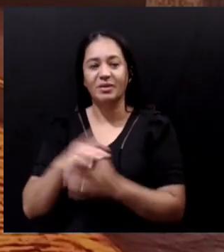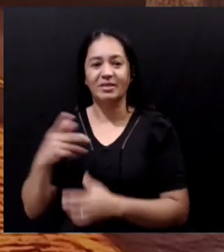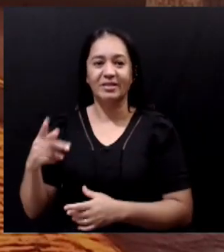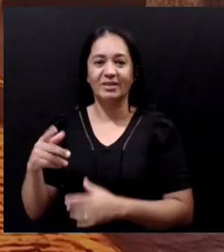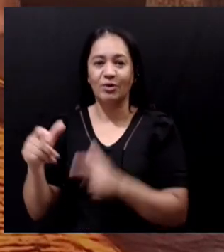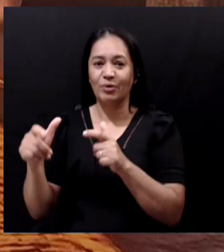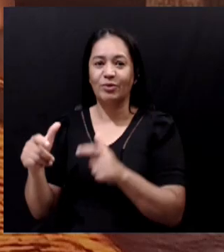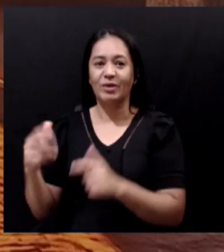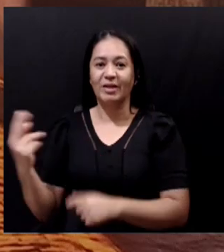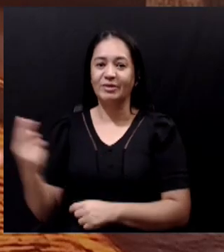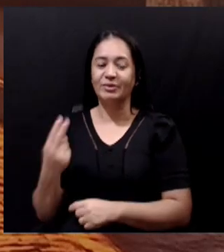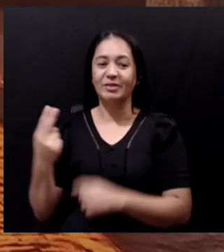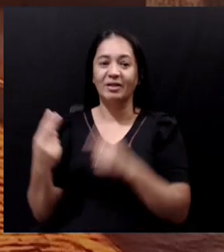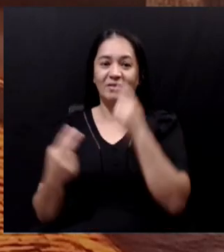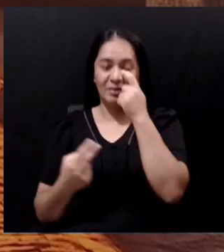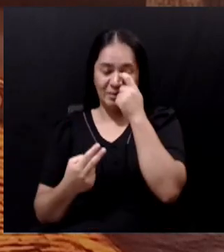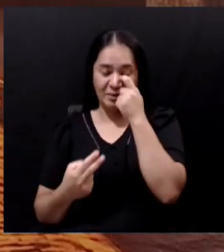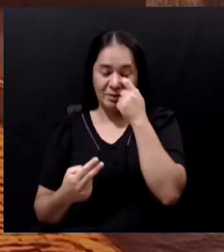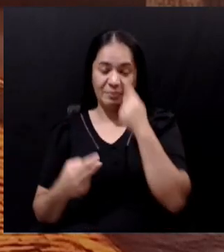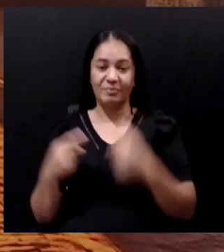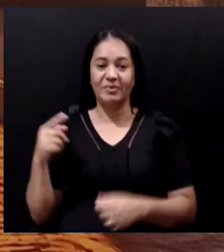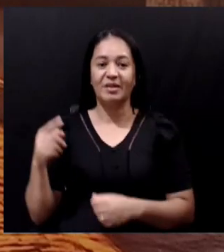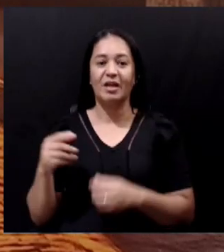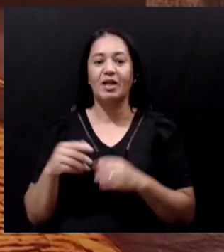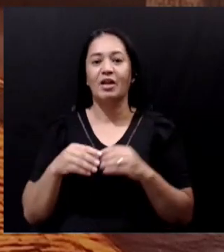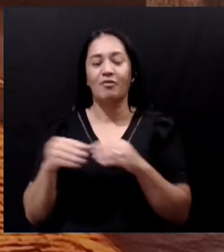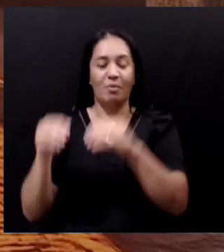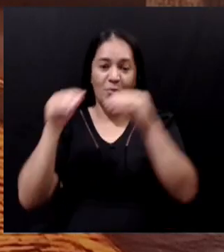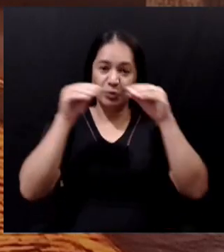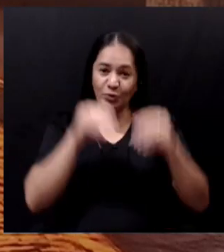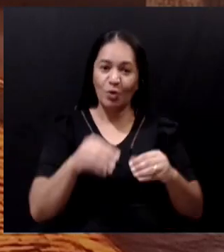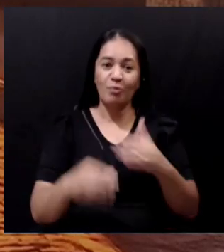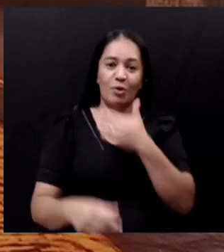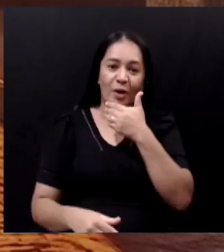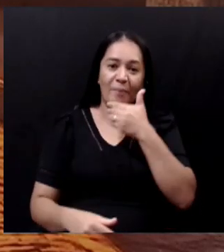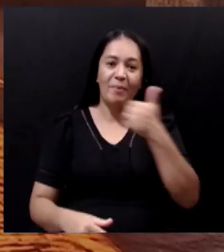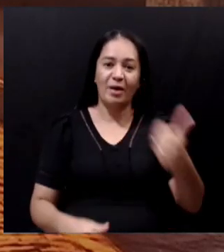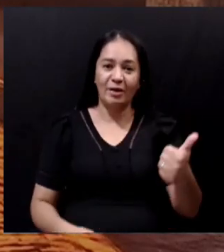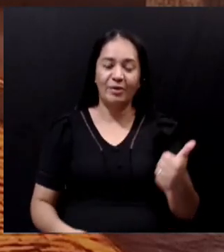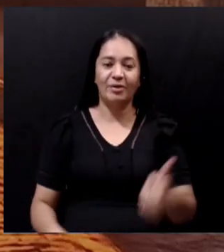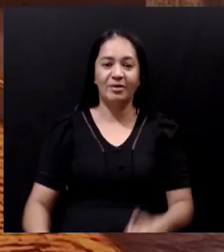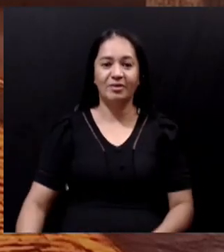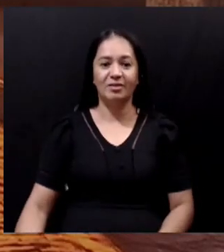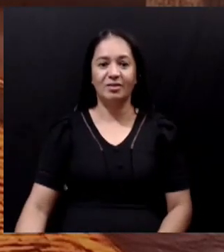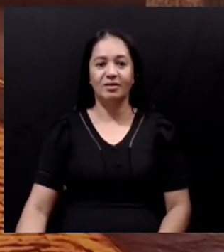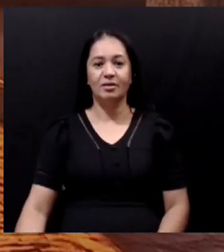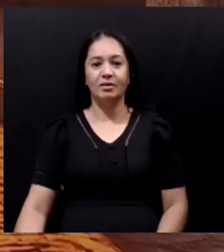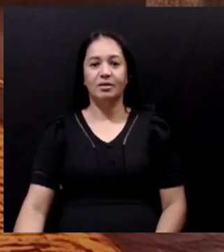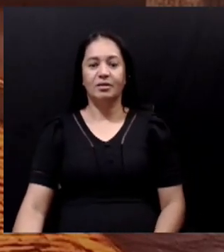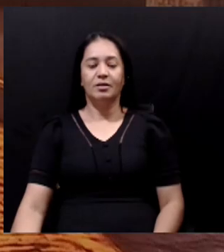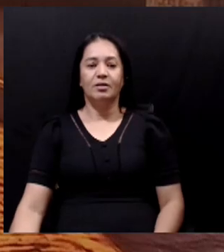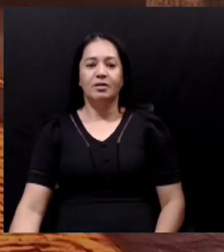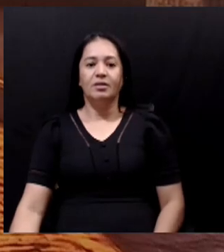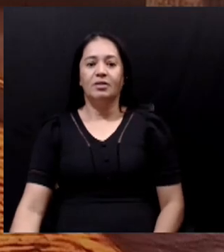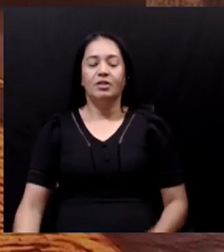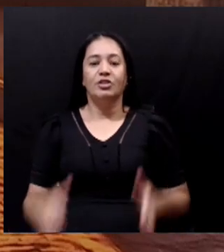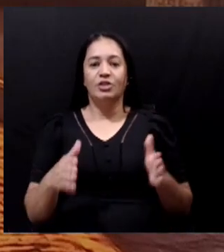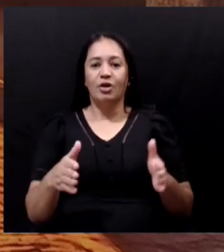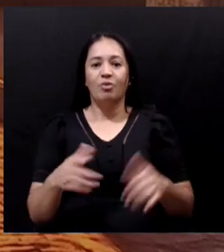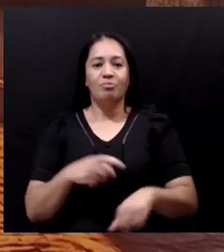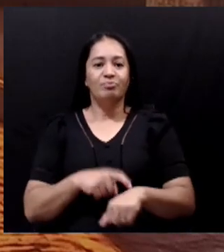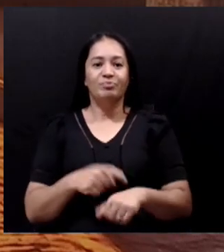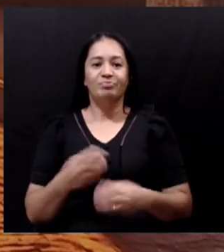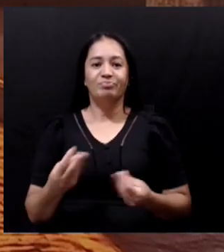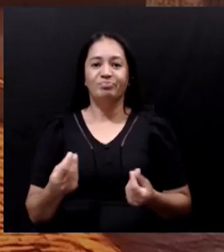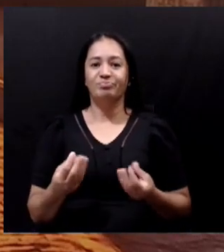comportando, ele foi para outro lugar melhor, né? E chegou a um ponto que ele falou assim, ó,